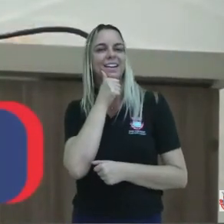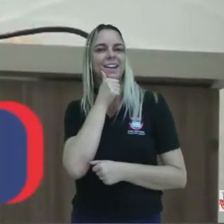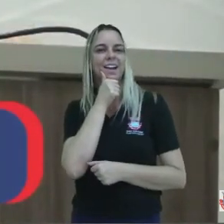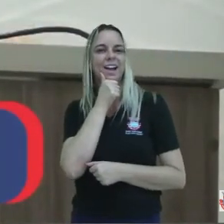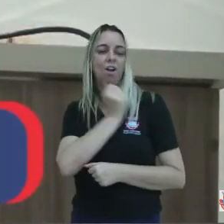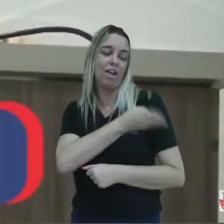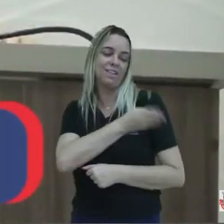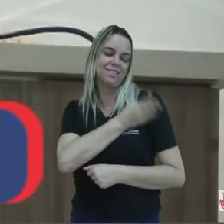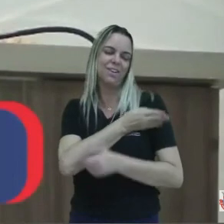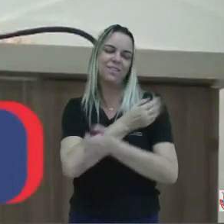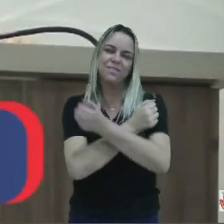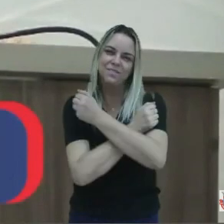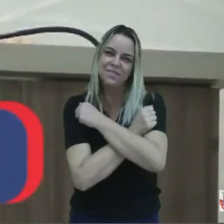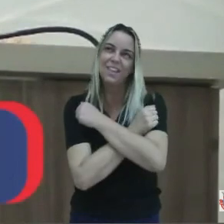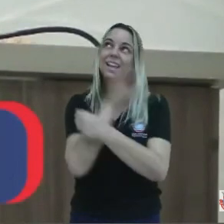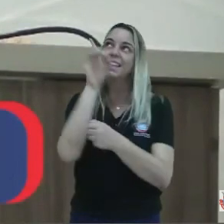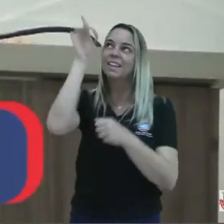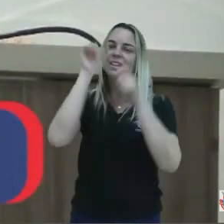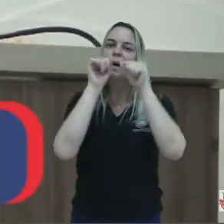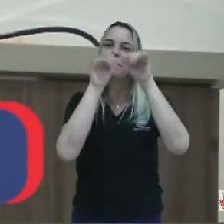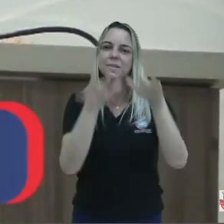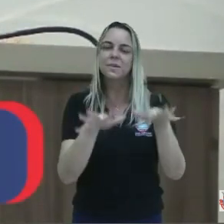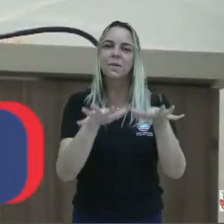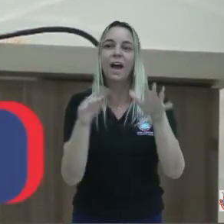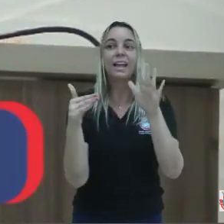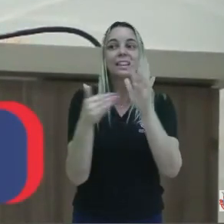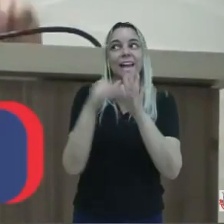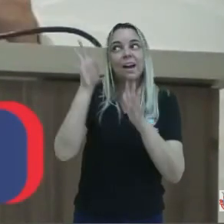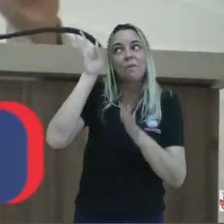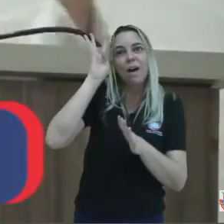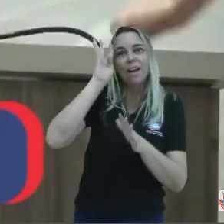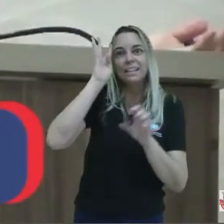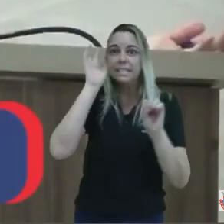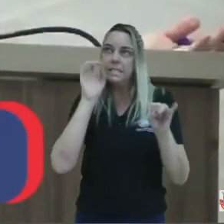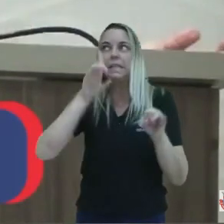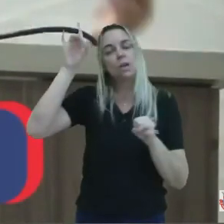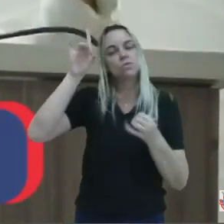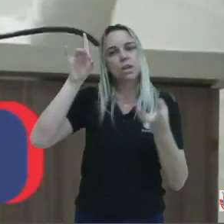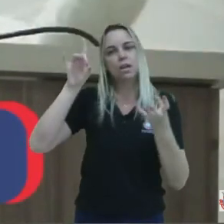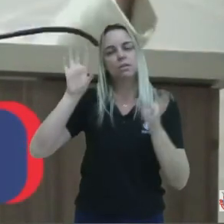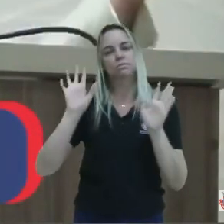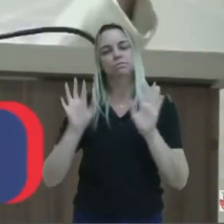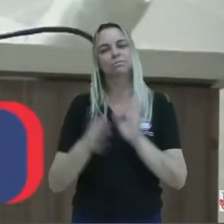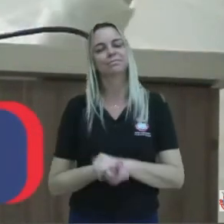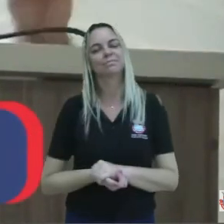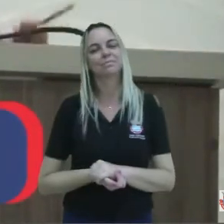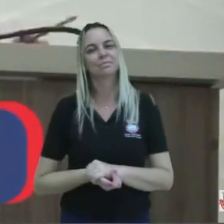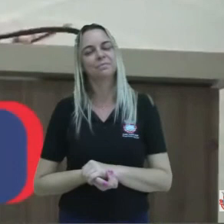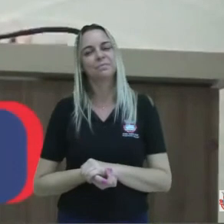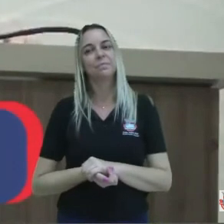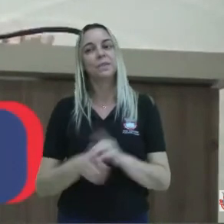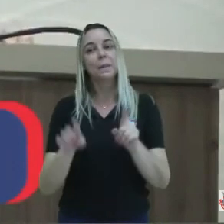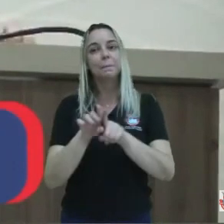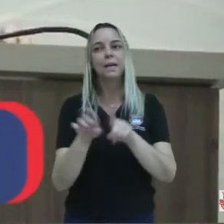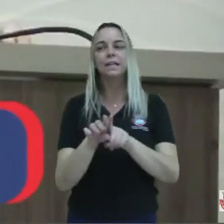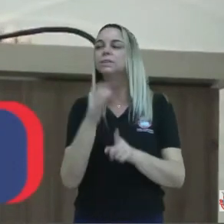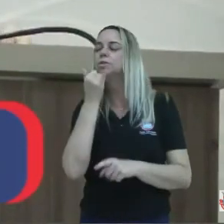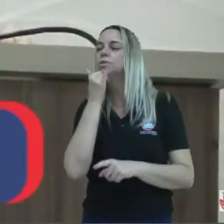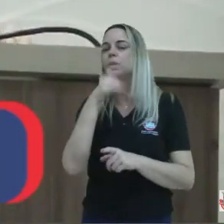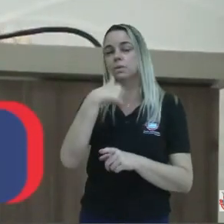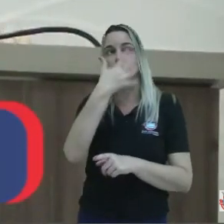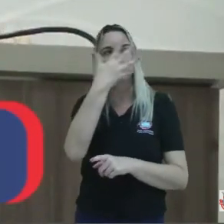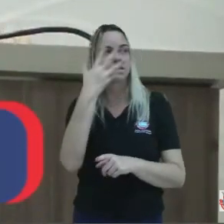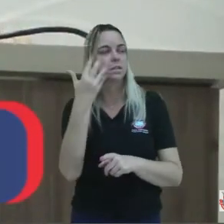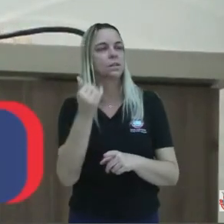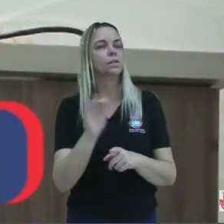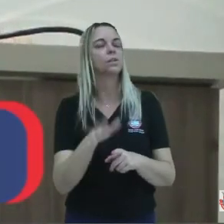o nosso papel com muito amor e carinho e dedicação. Mas hoje é o dia simbolizado, o Dia Internacional da